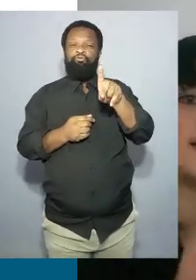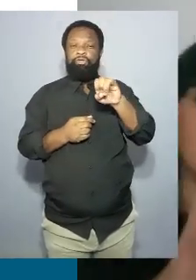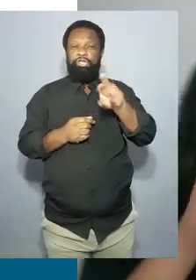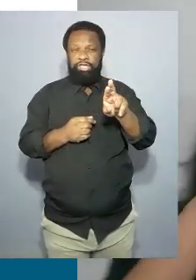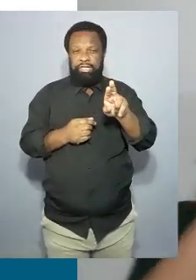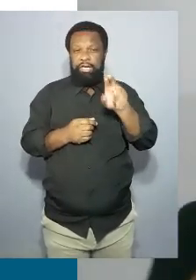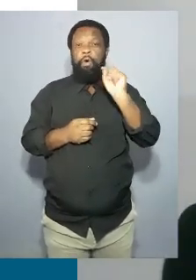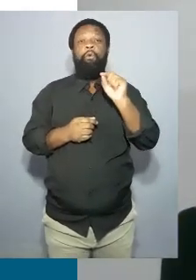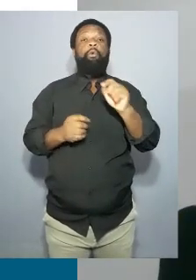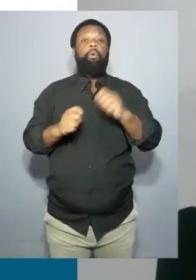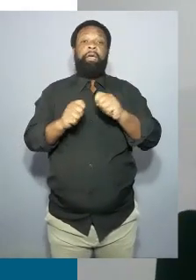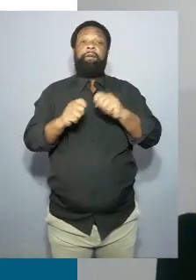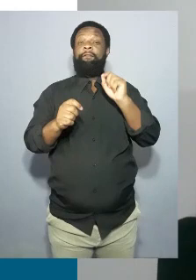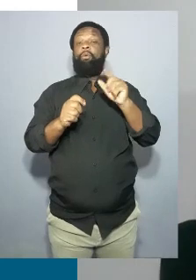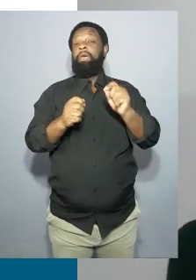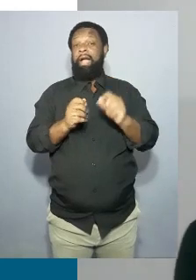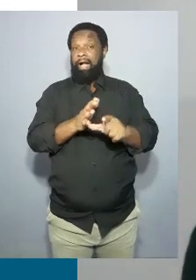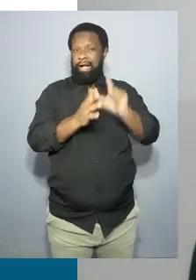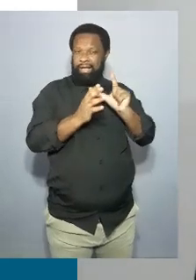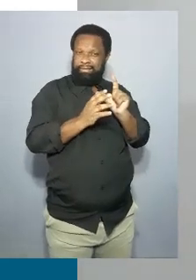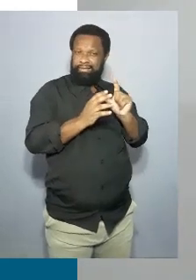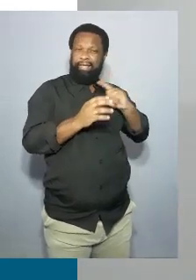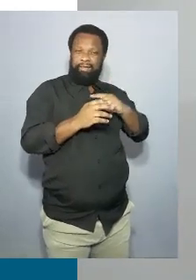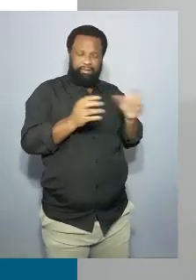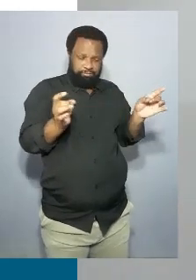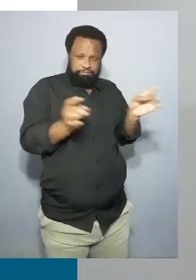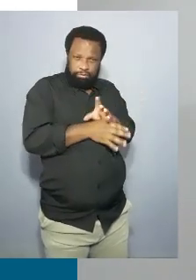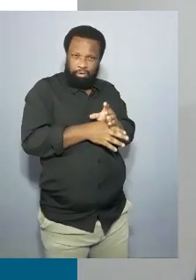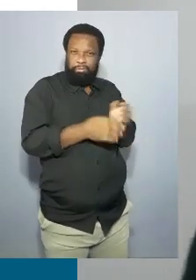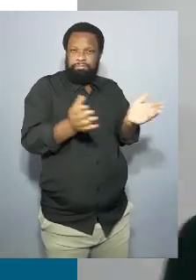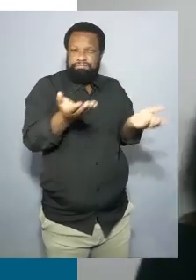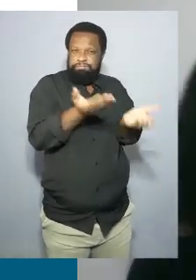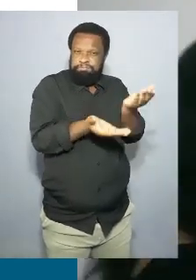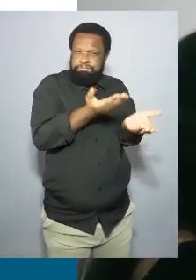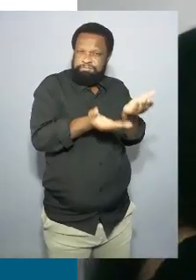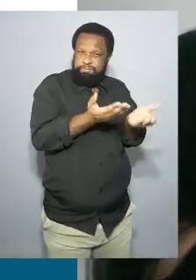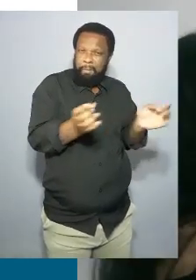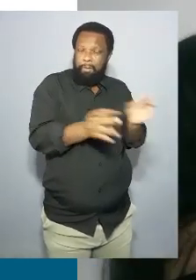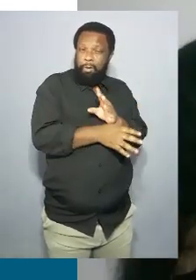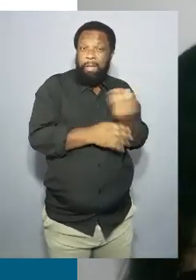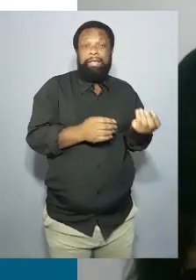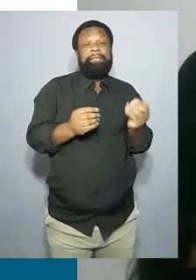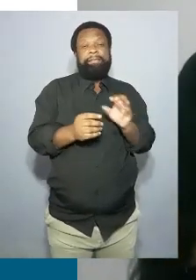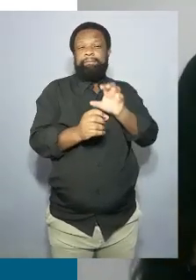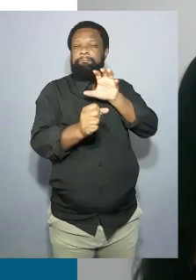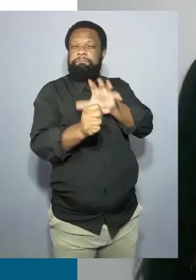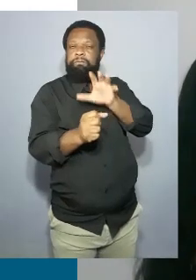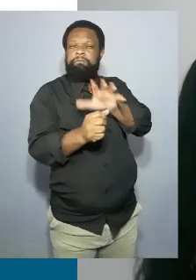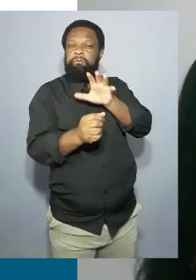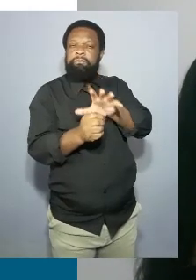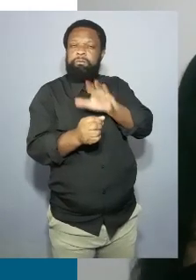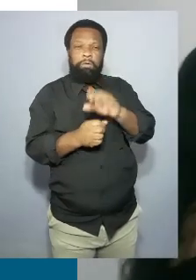Ele estava lá na forma do retículo, bonitinho, estável. Nós fornecemos uma quantidade